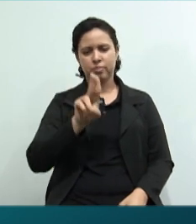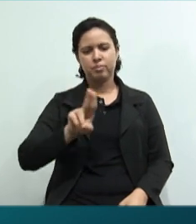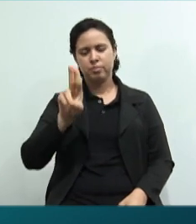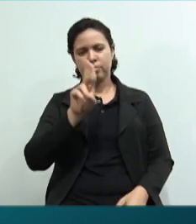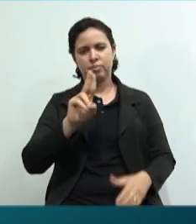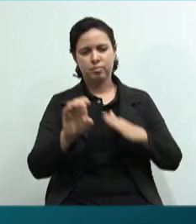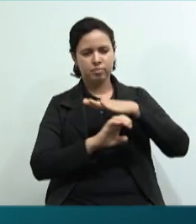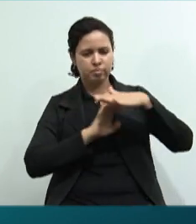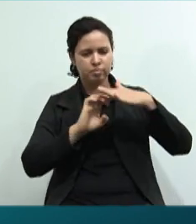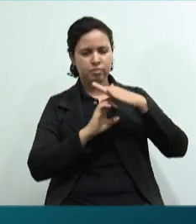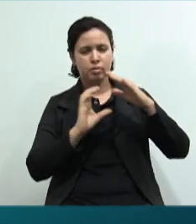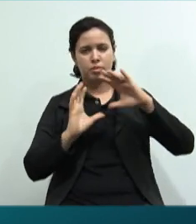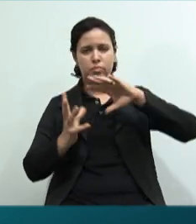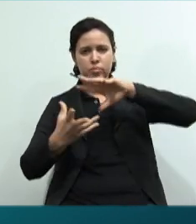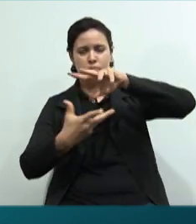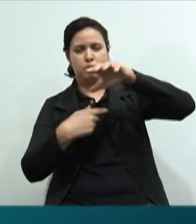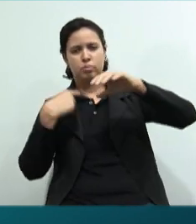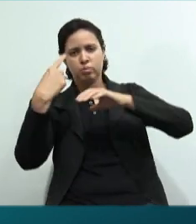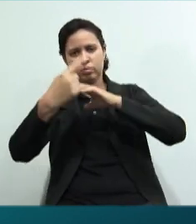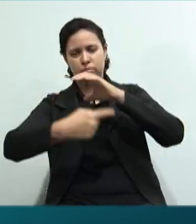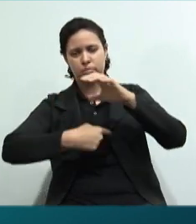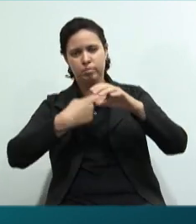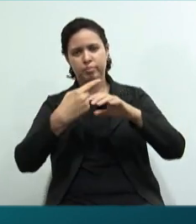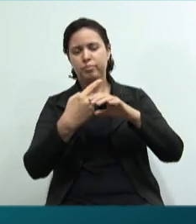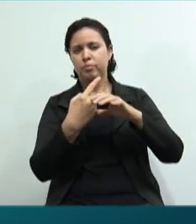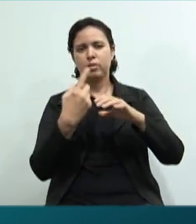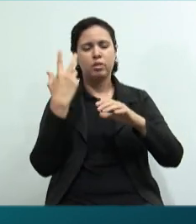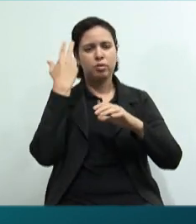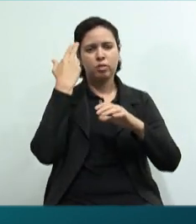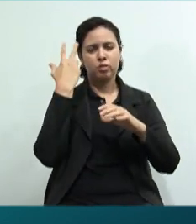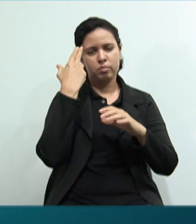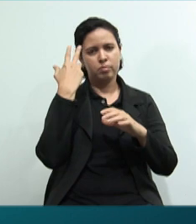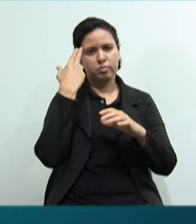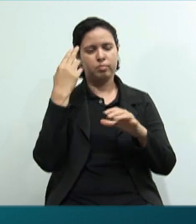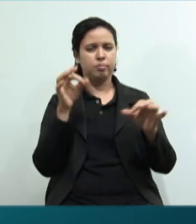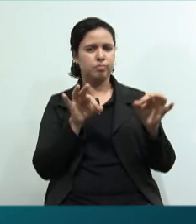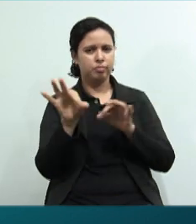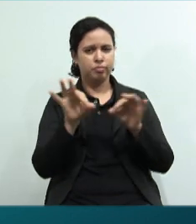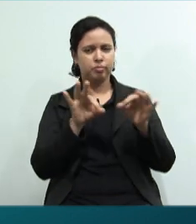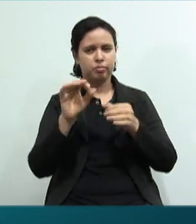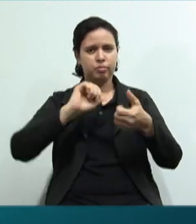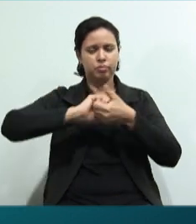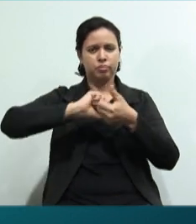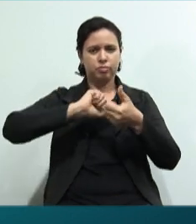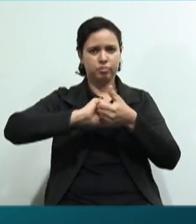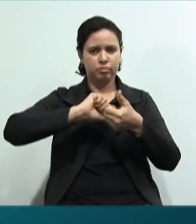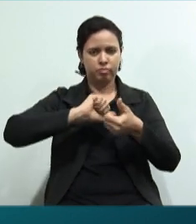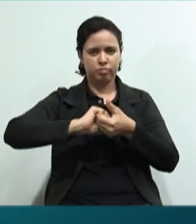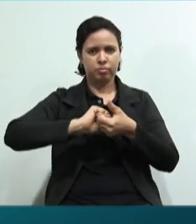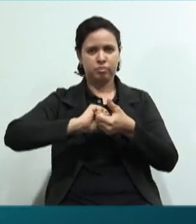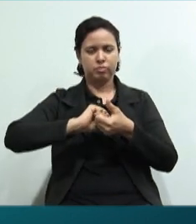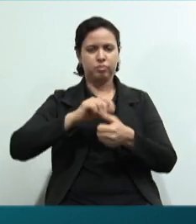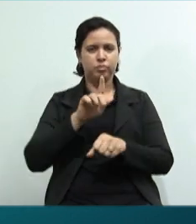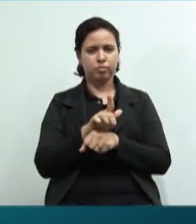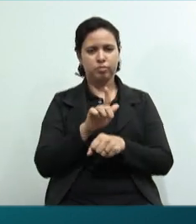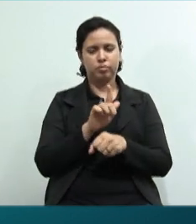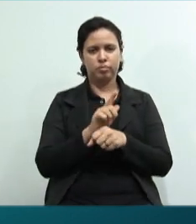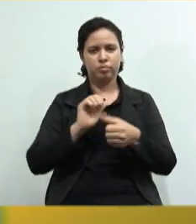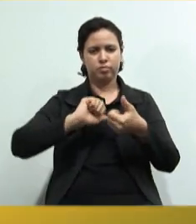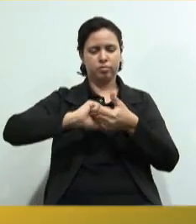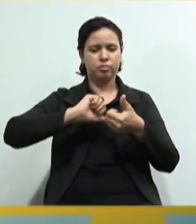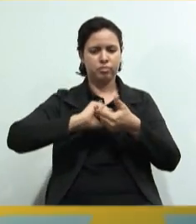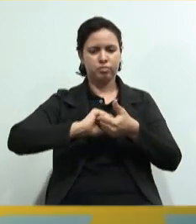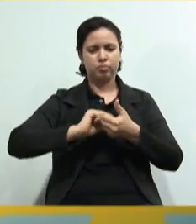todo o mundo e é uma ferramenta comum em projetos de qualidade, consultoria em planejamento estratégico e gestão da qualidade em